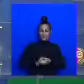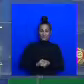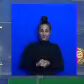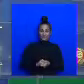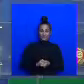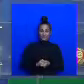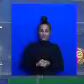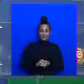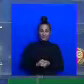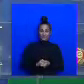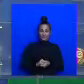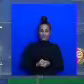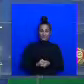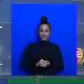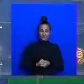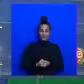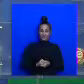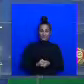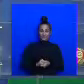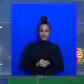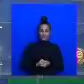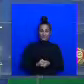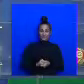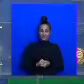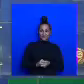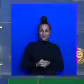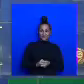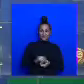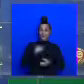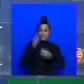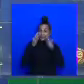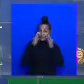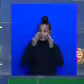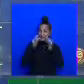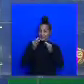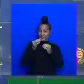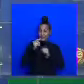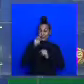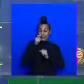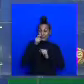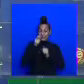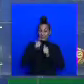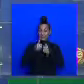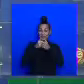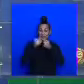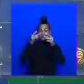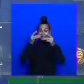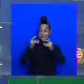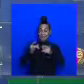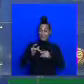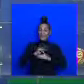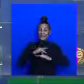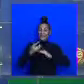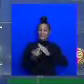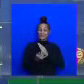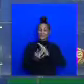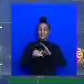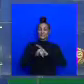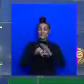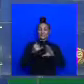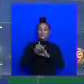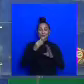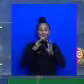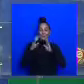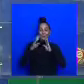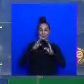55. Azul, 55. Você atenta, atento a cada detalhe por meio dos perfis da Caixa e da Rede TV no YouTube e